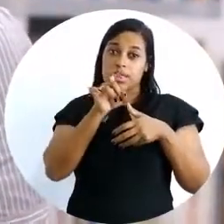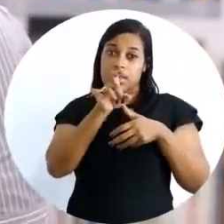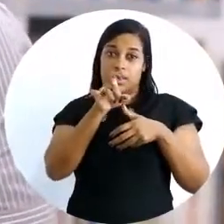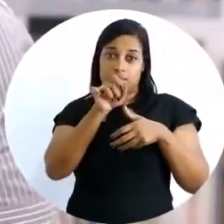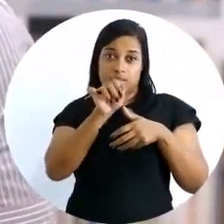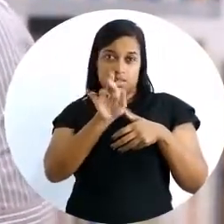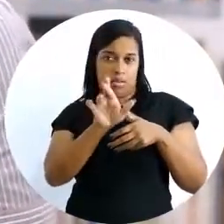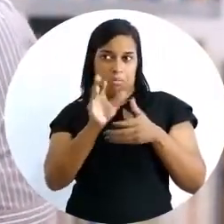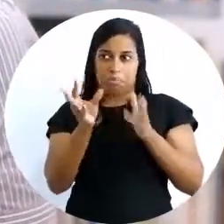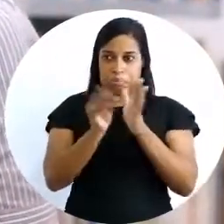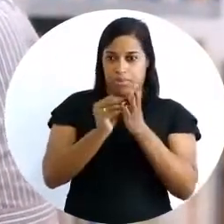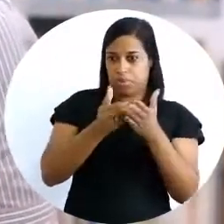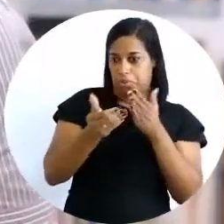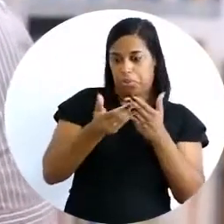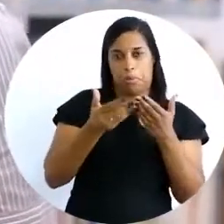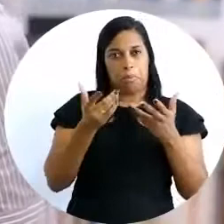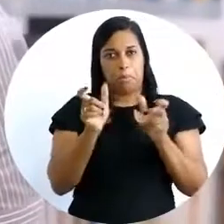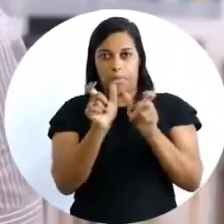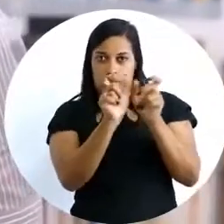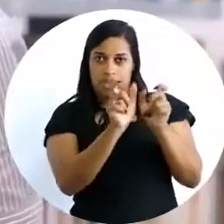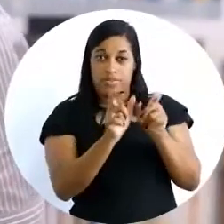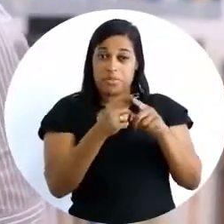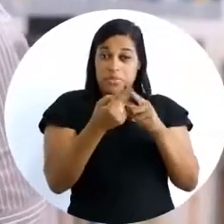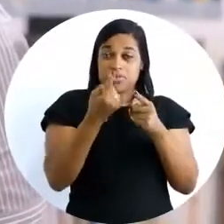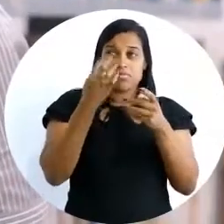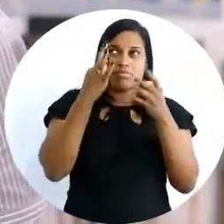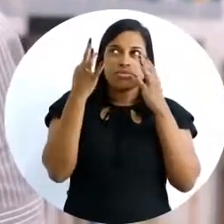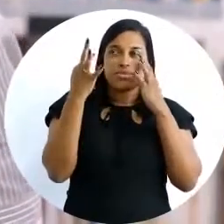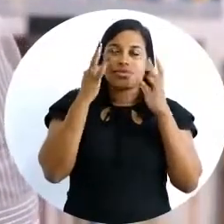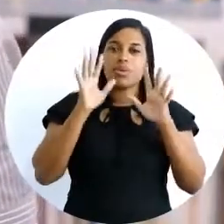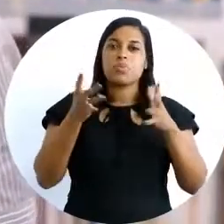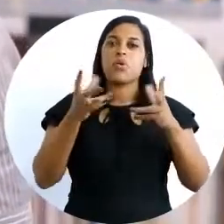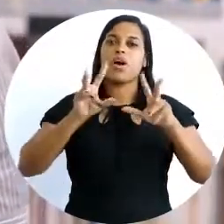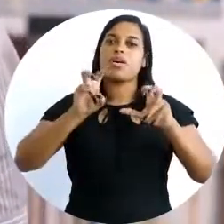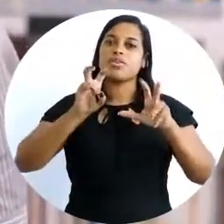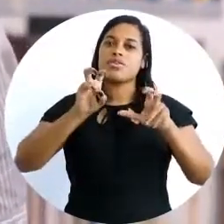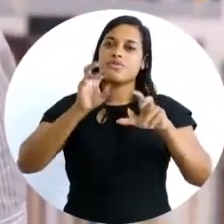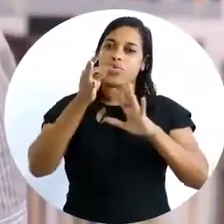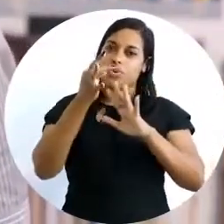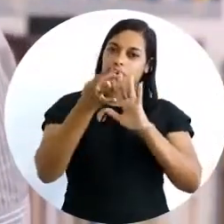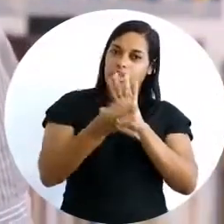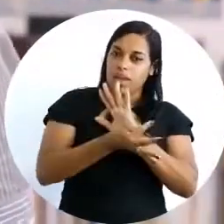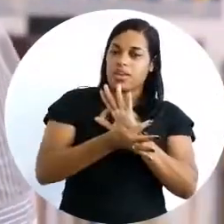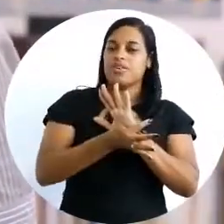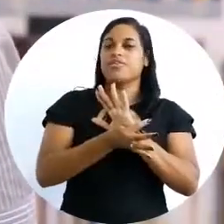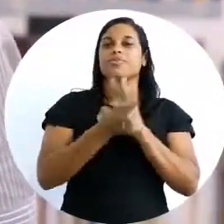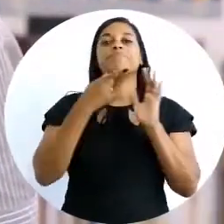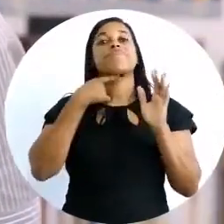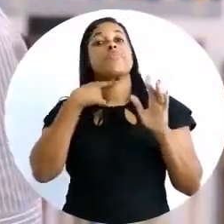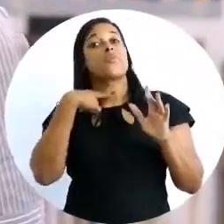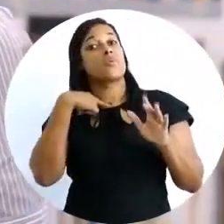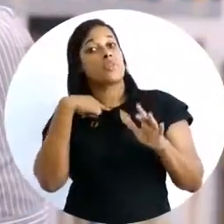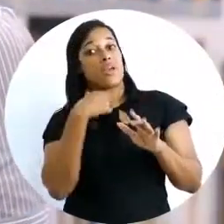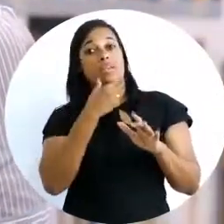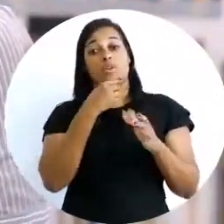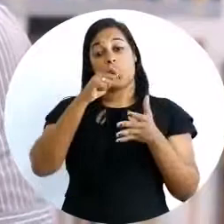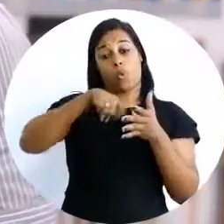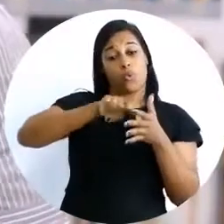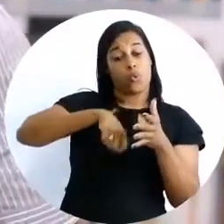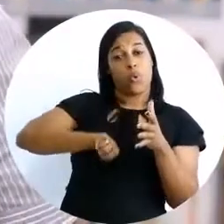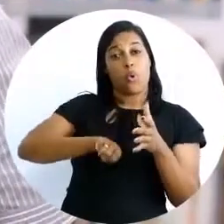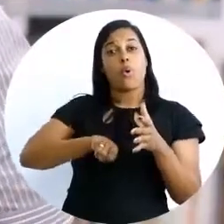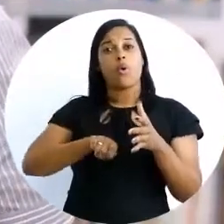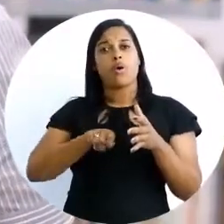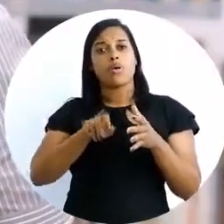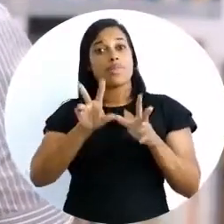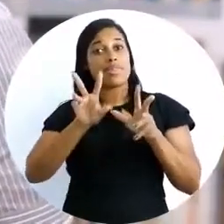qualquer palavra, e sim tentar refletir qual é o assunto do texto, qual é a intenção do autor, de acordo com o tipo de usuário que